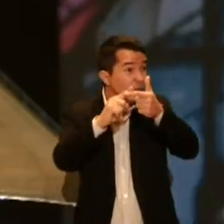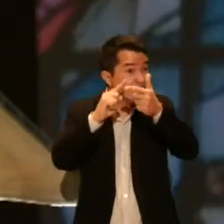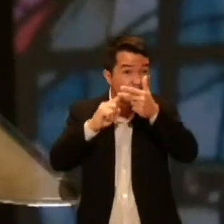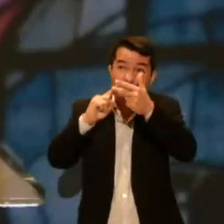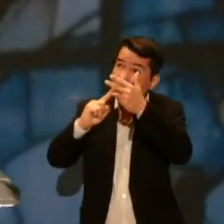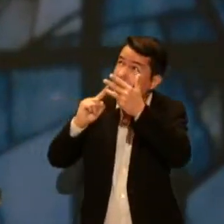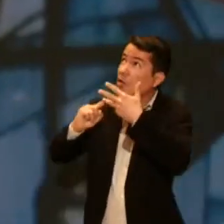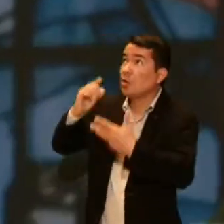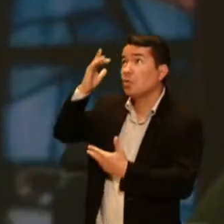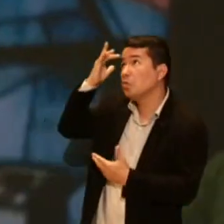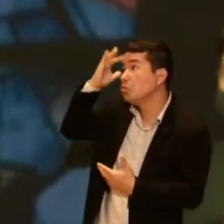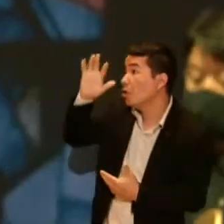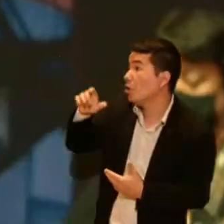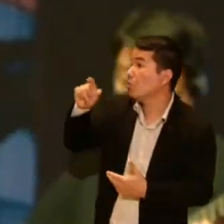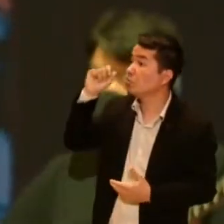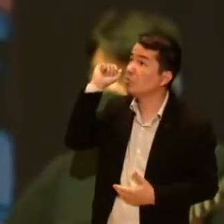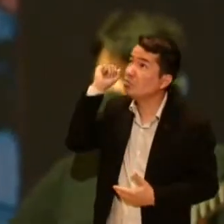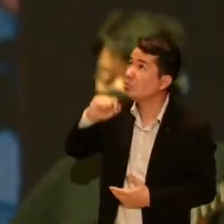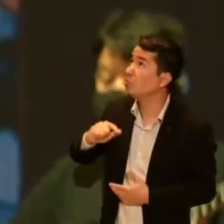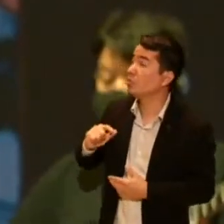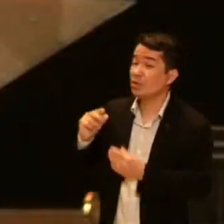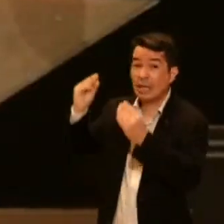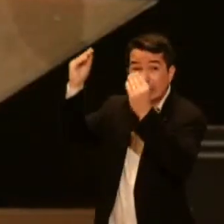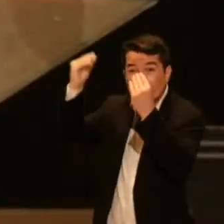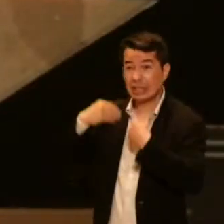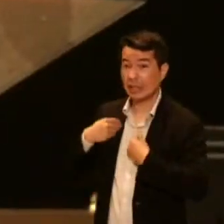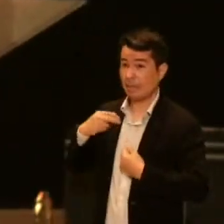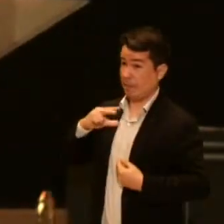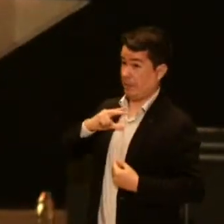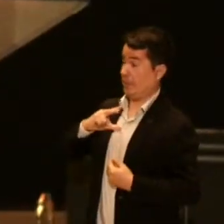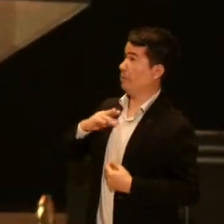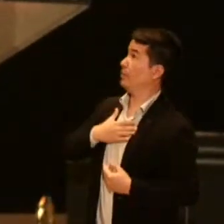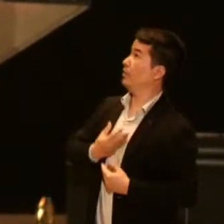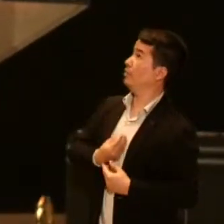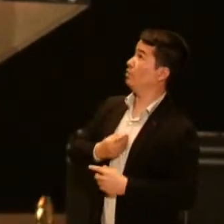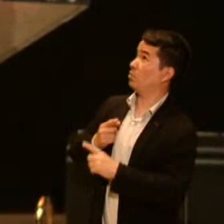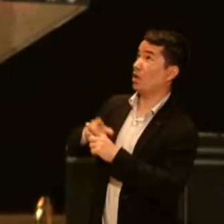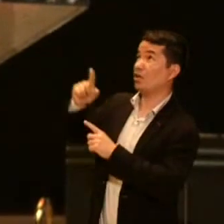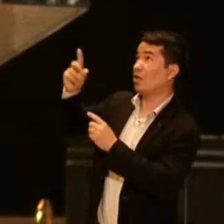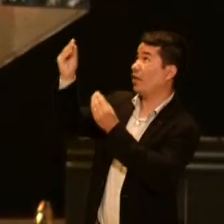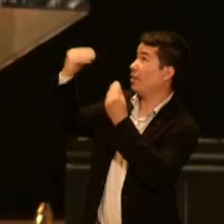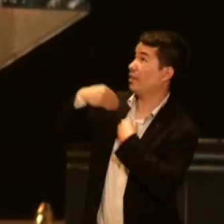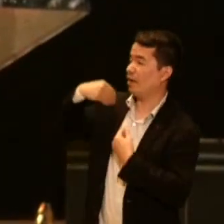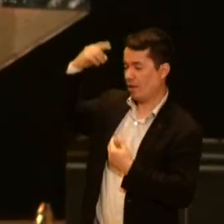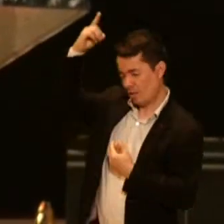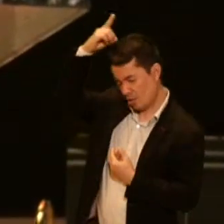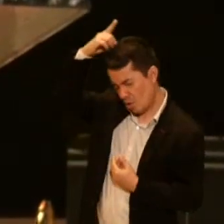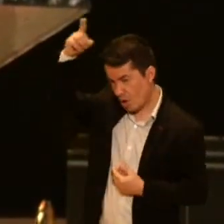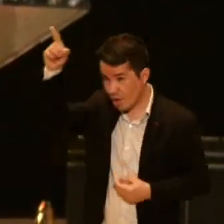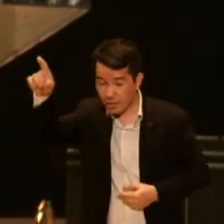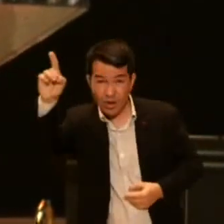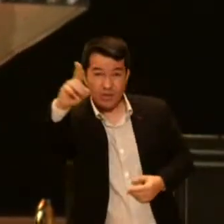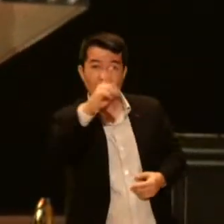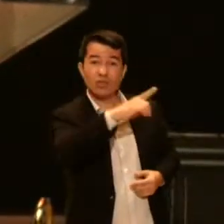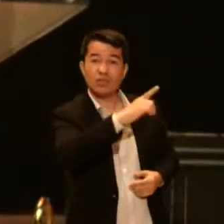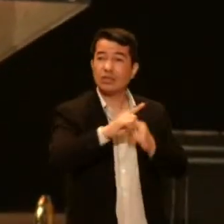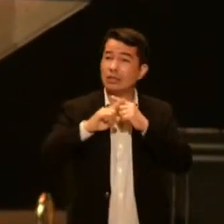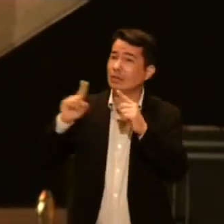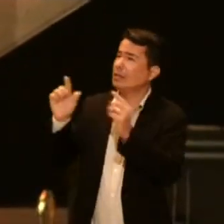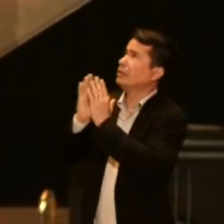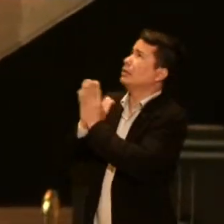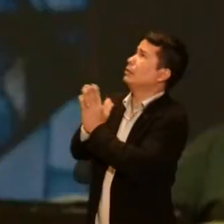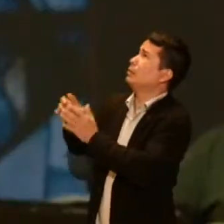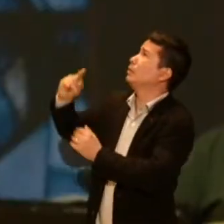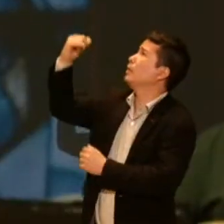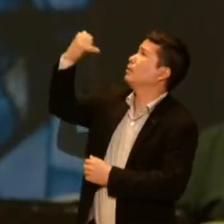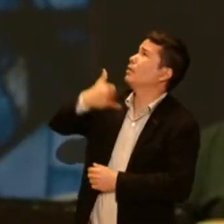Senhor aprova isso para mim, porque é o Senhor que distribui os dons, que faz tudo isso. Mas o Senhor não me disse